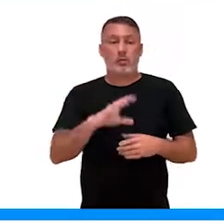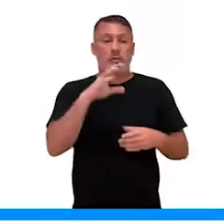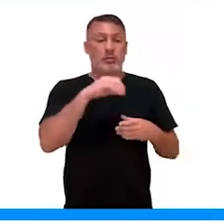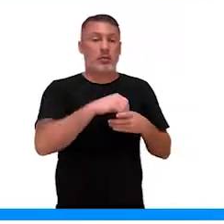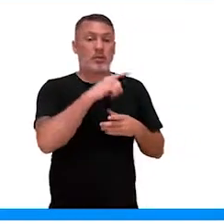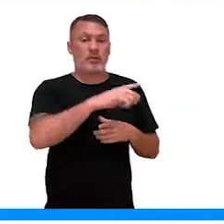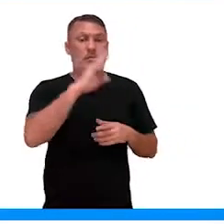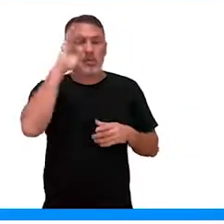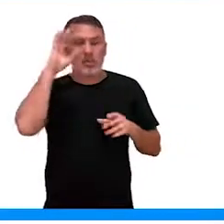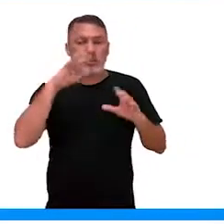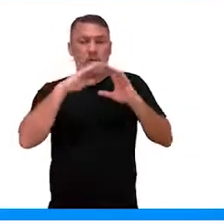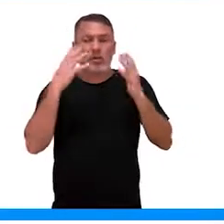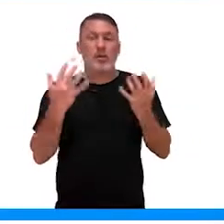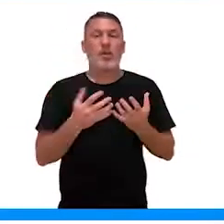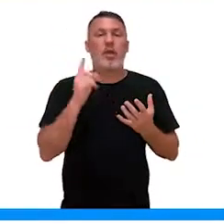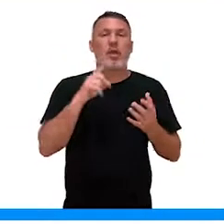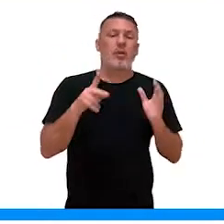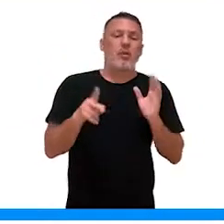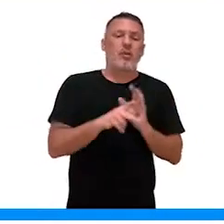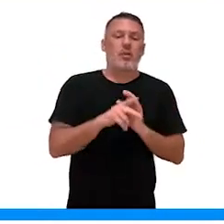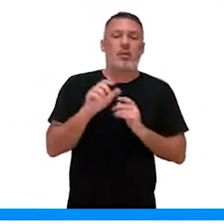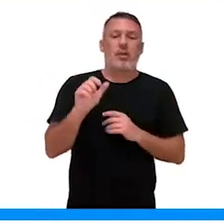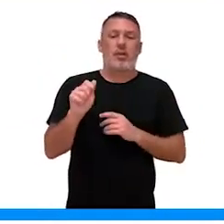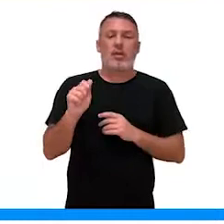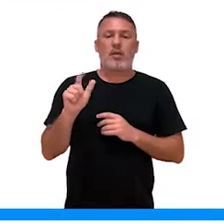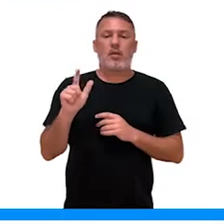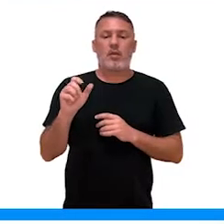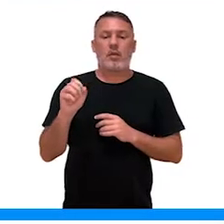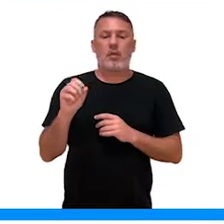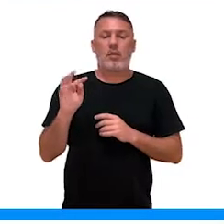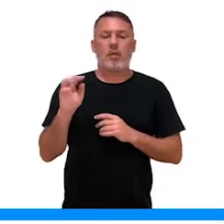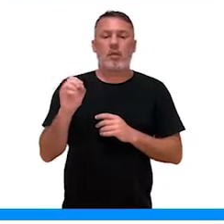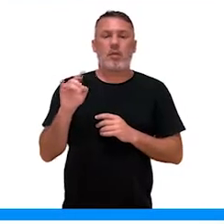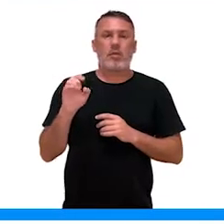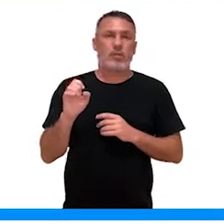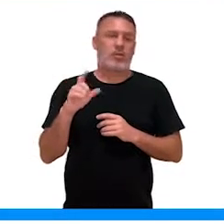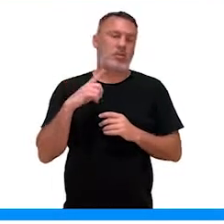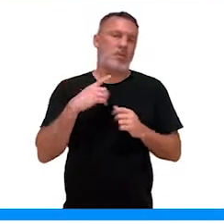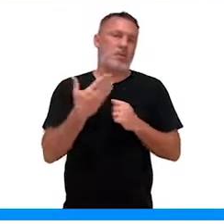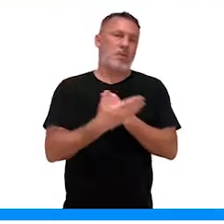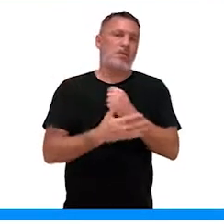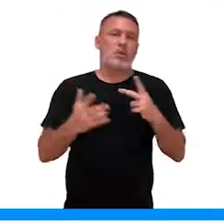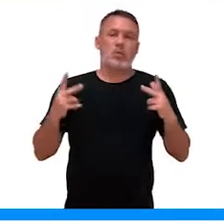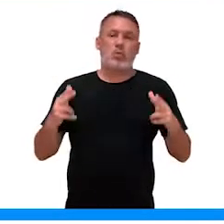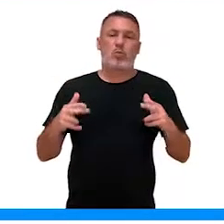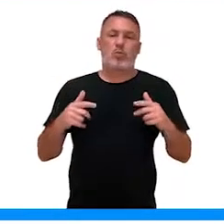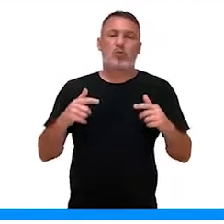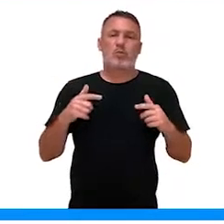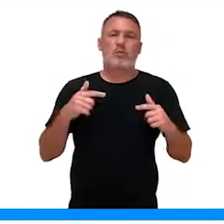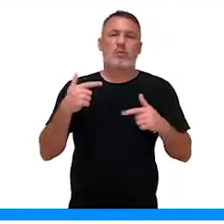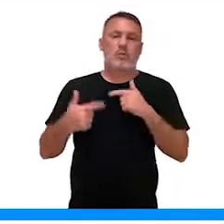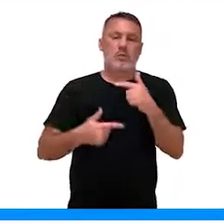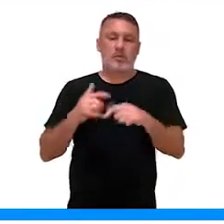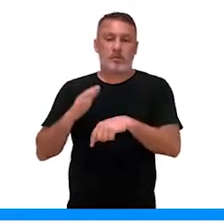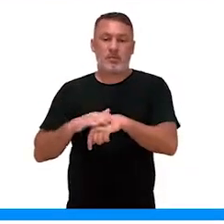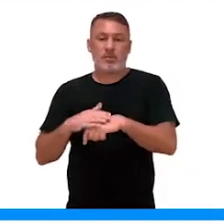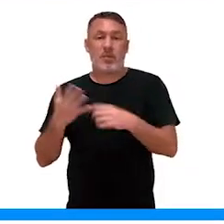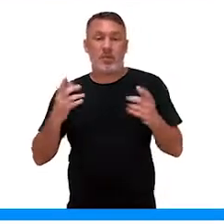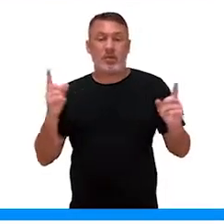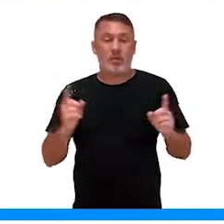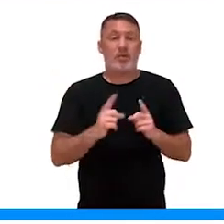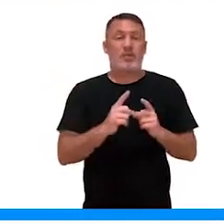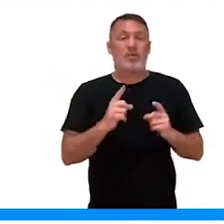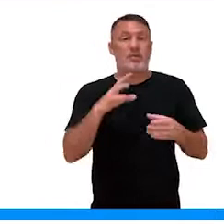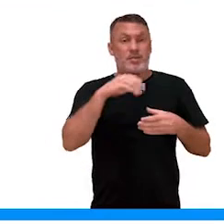totalmente relacionado com o alantoide, por isso que ele tem basicamente as mesmas funções. Já nos placentários, que somos